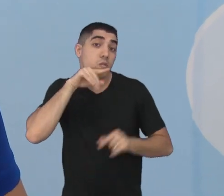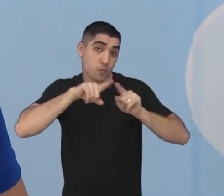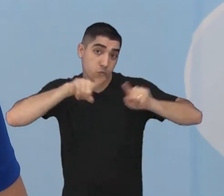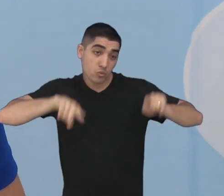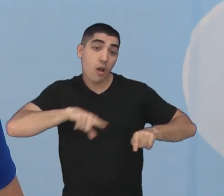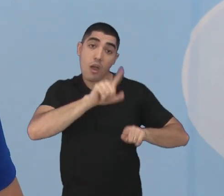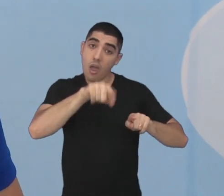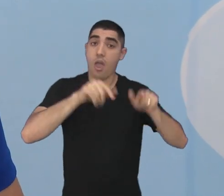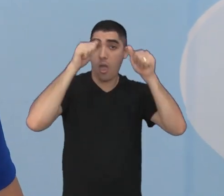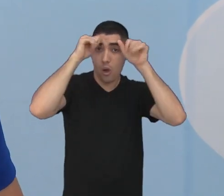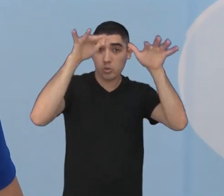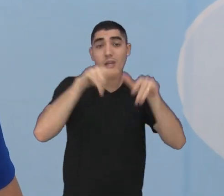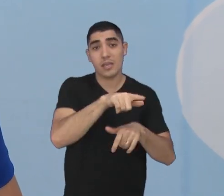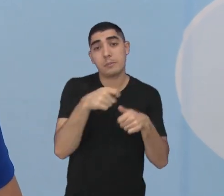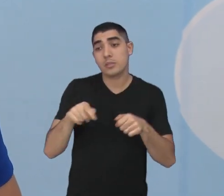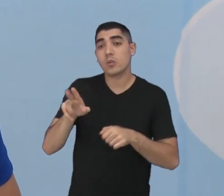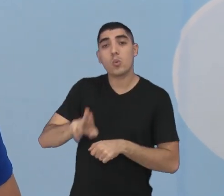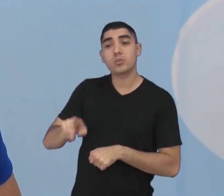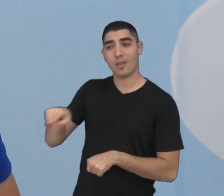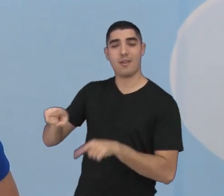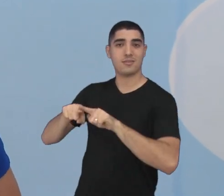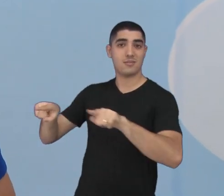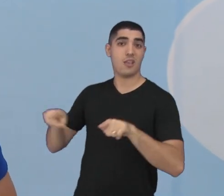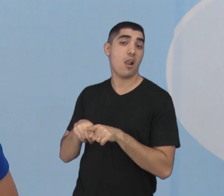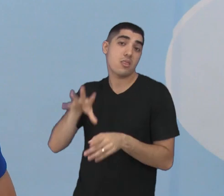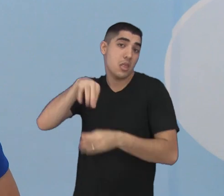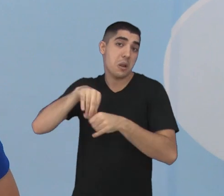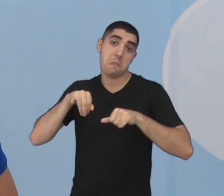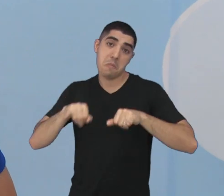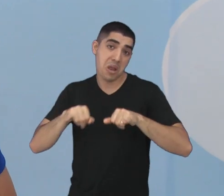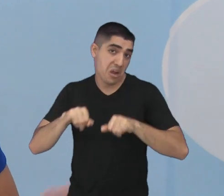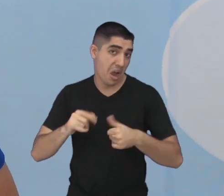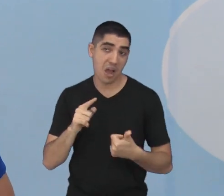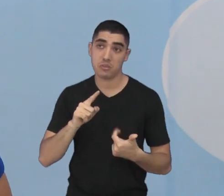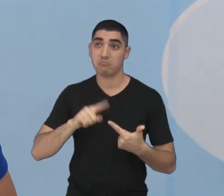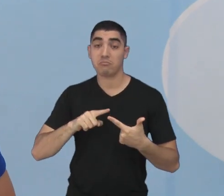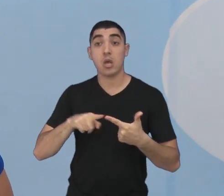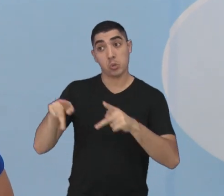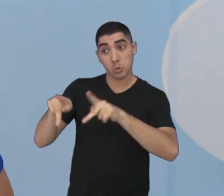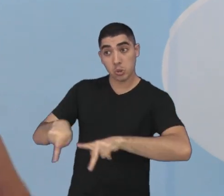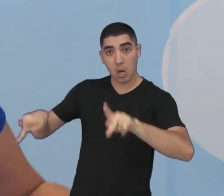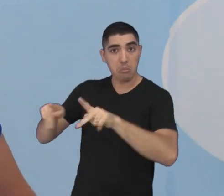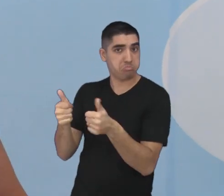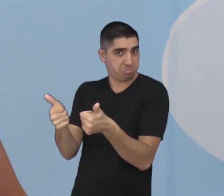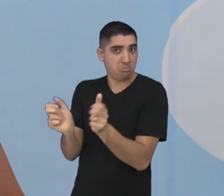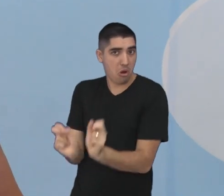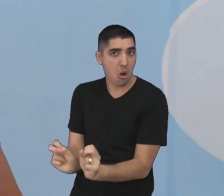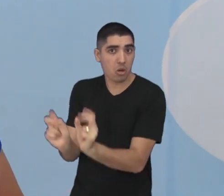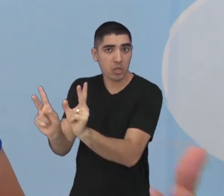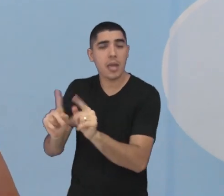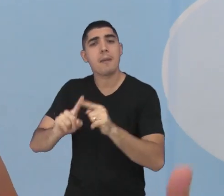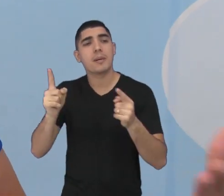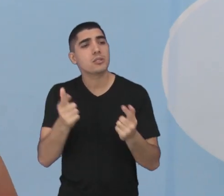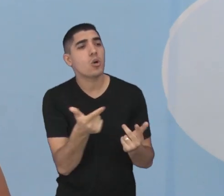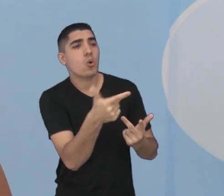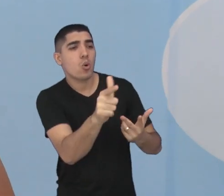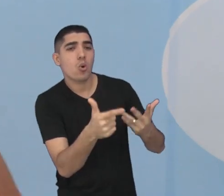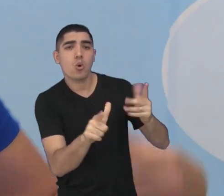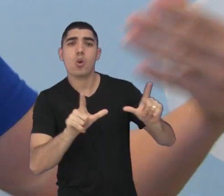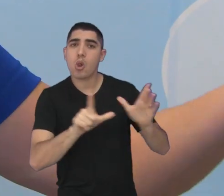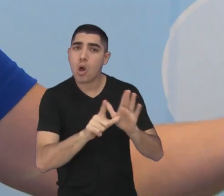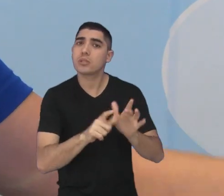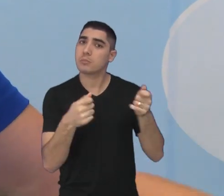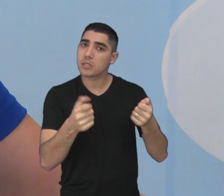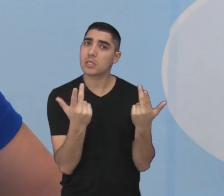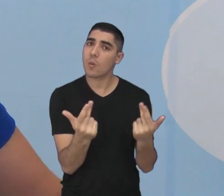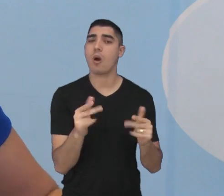autistas e que vão ter a necessidade de usar uma sala dessas. Então, se é um supermercado que está dentro de um shopping que tem sala de regulação, ótimo. Mas por que não outros ambientes